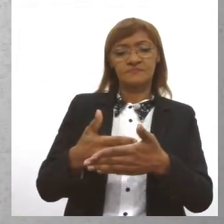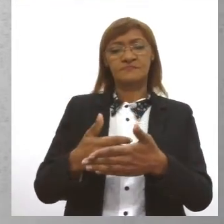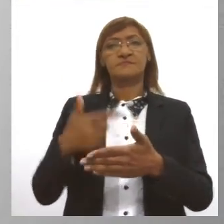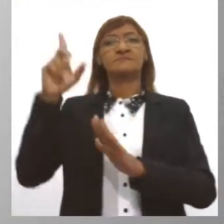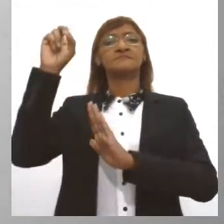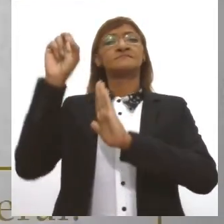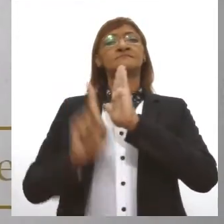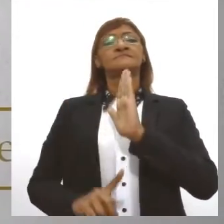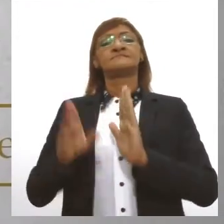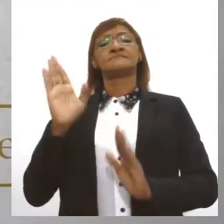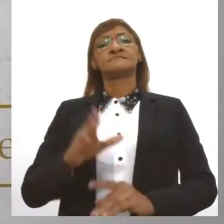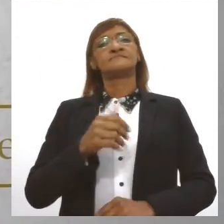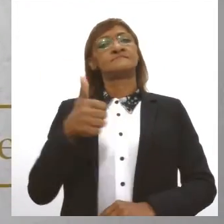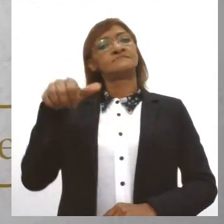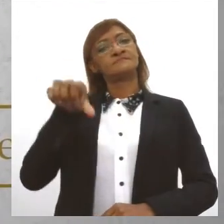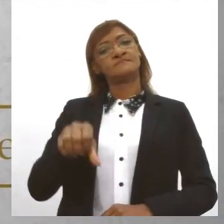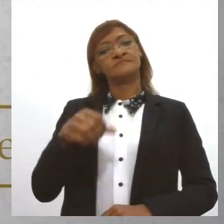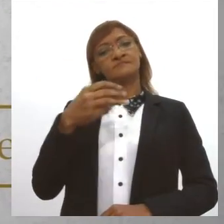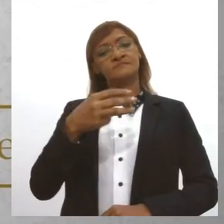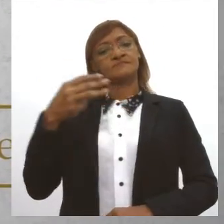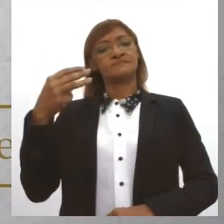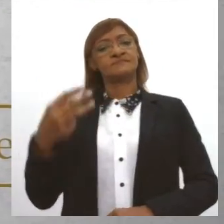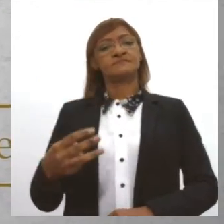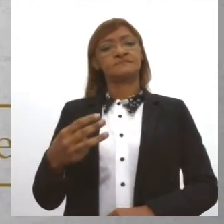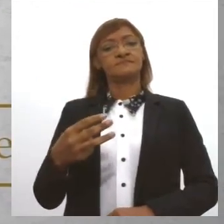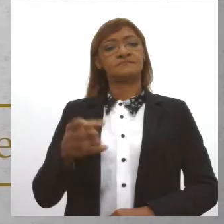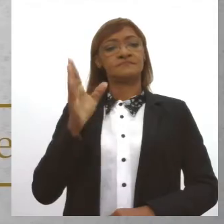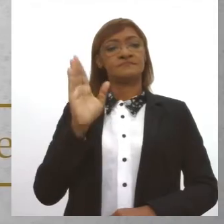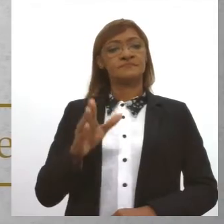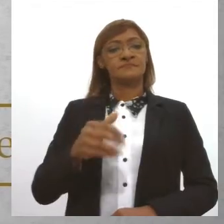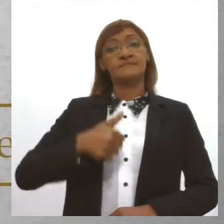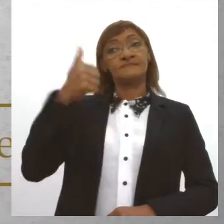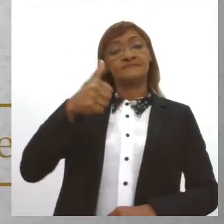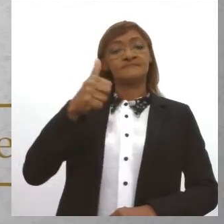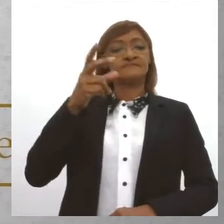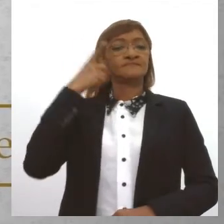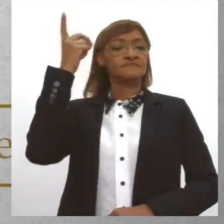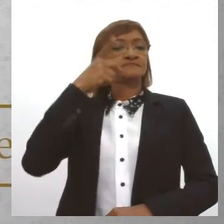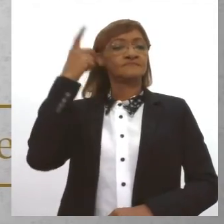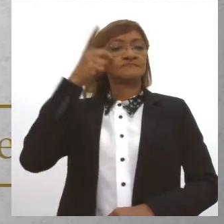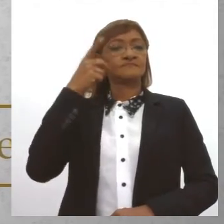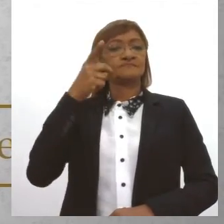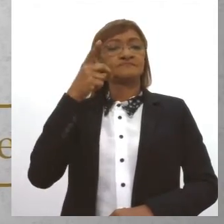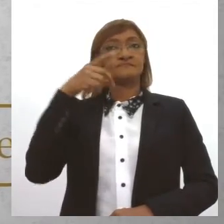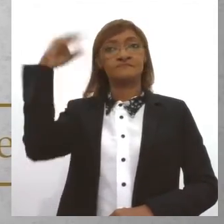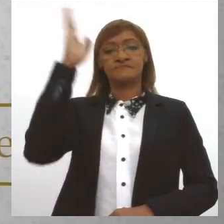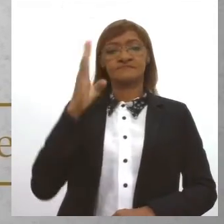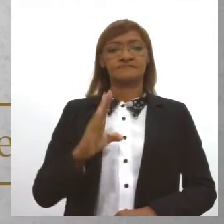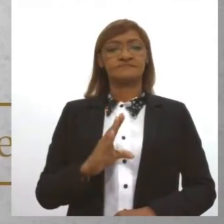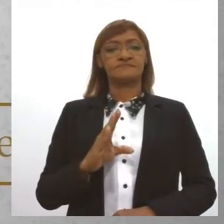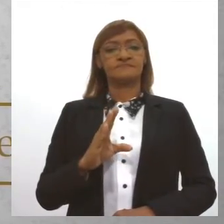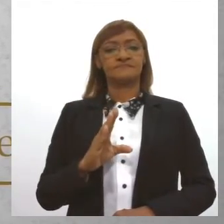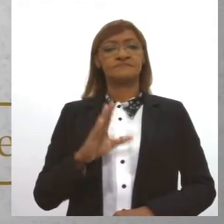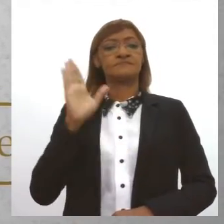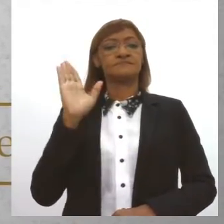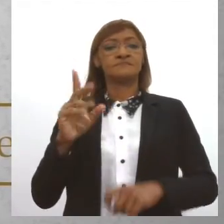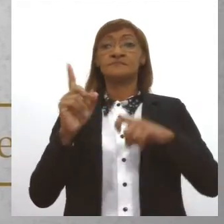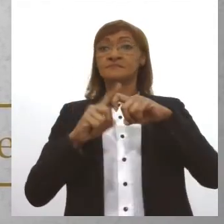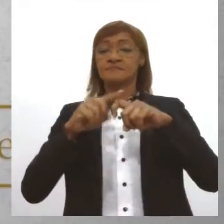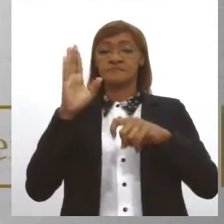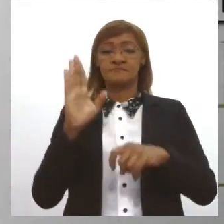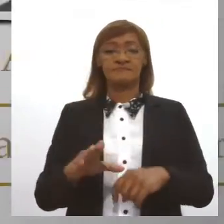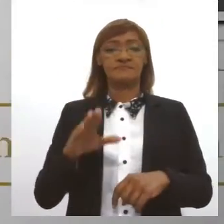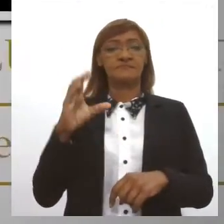direito. Em 1933, foi eleita a primeira deputada federal do Brasil, a médica paulista Carlota